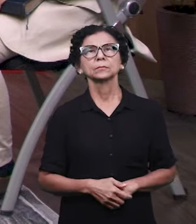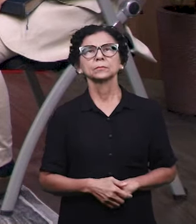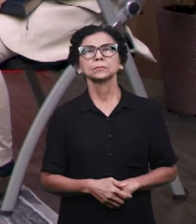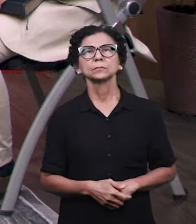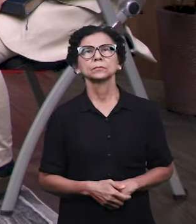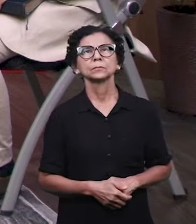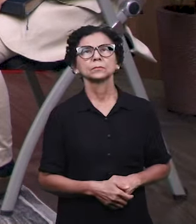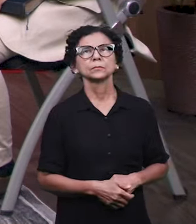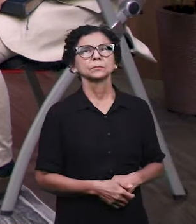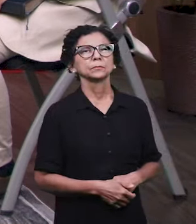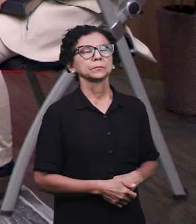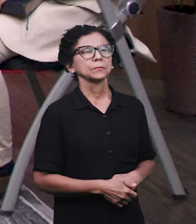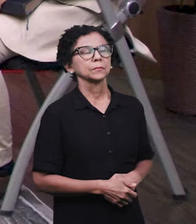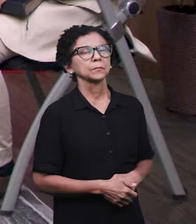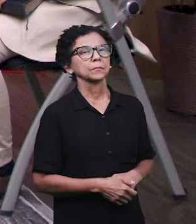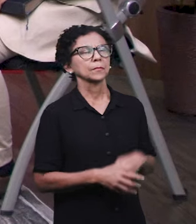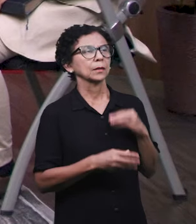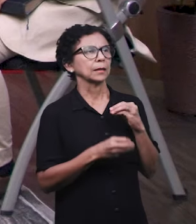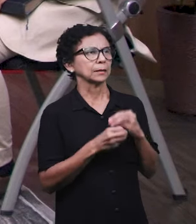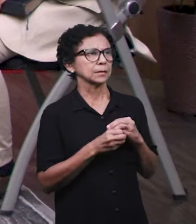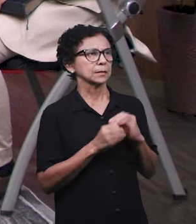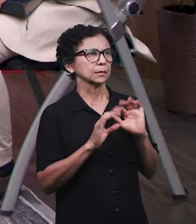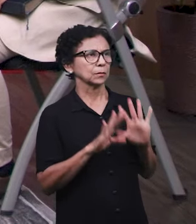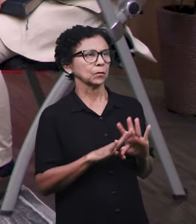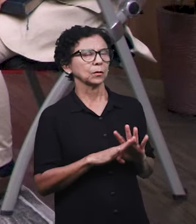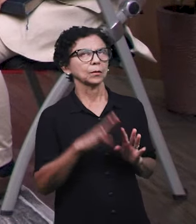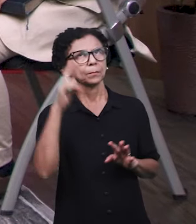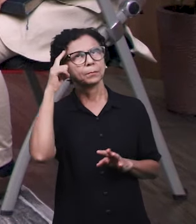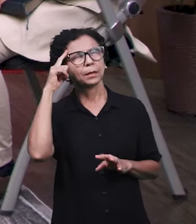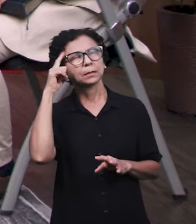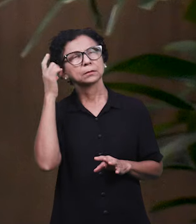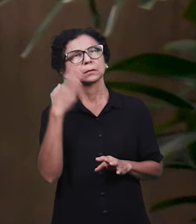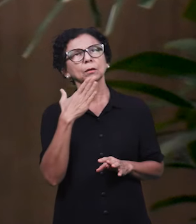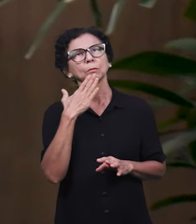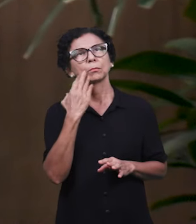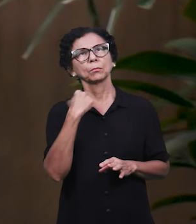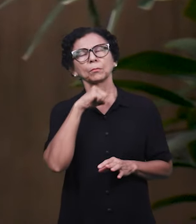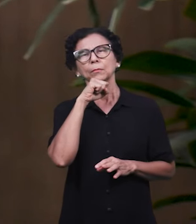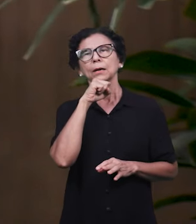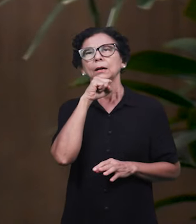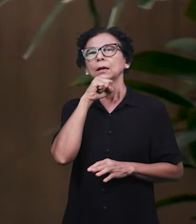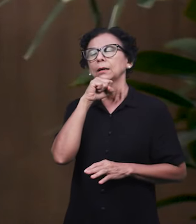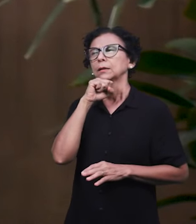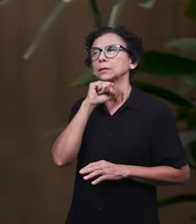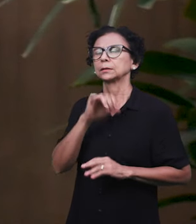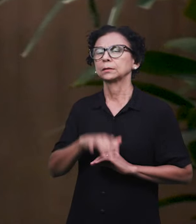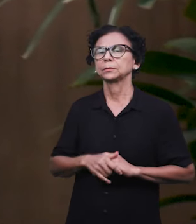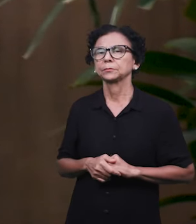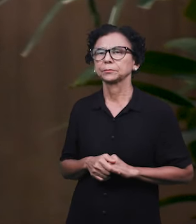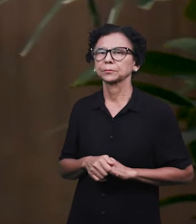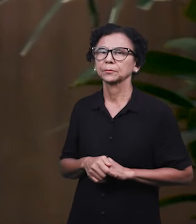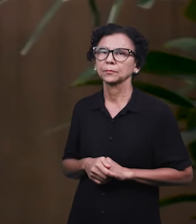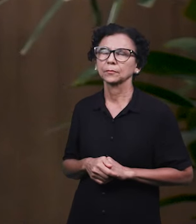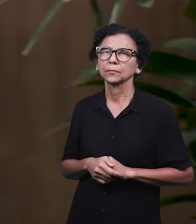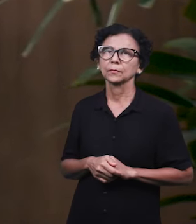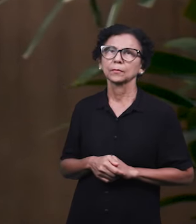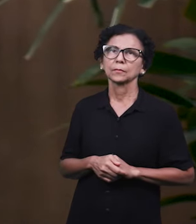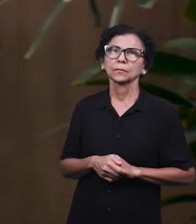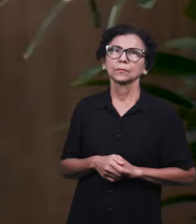pai, quando recebe a notícia do filho, olha, eu aprendi, pai, hoje sobre o Big Bang. Já leva um